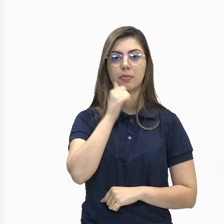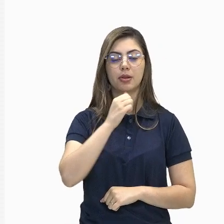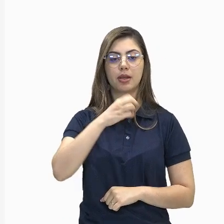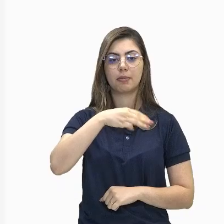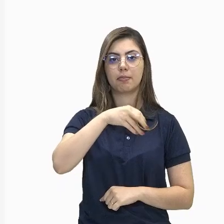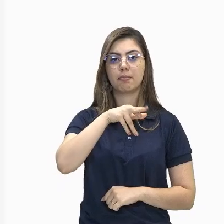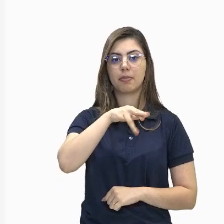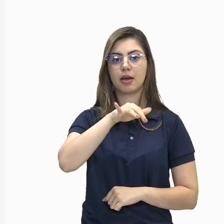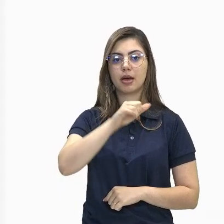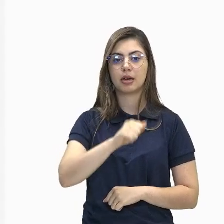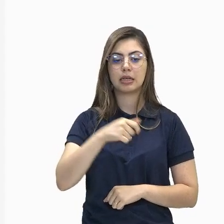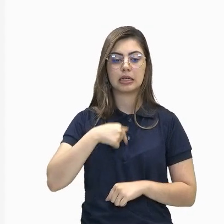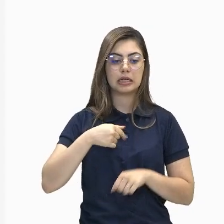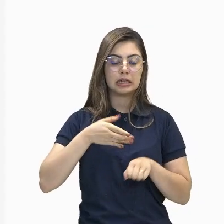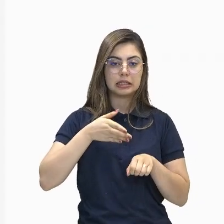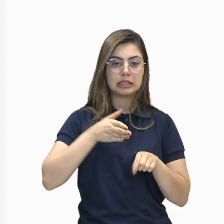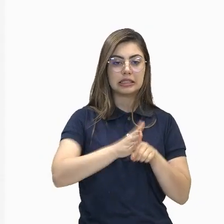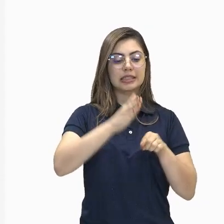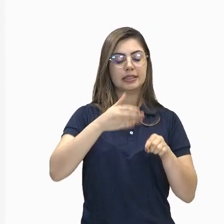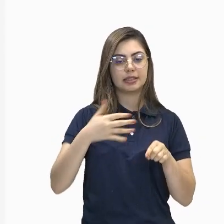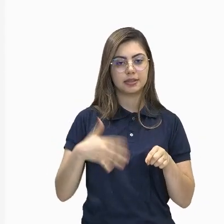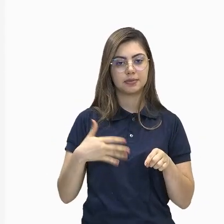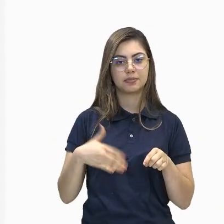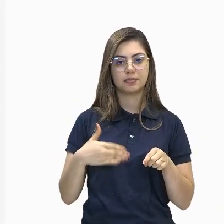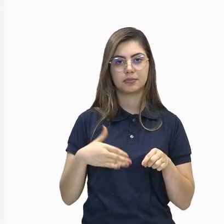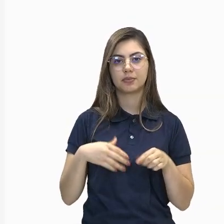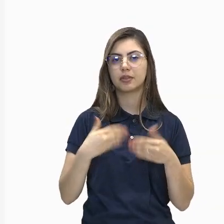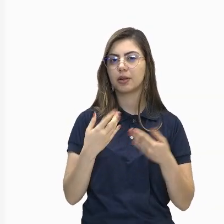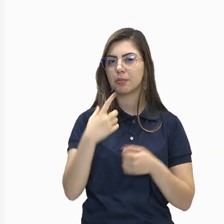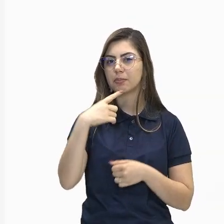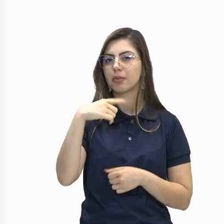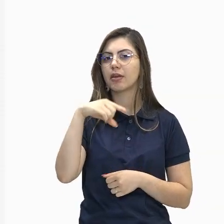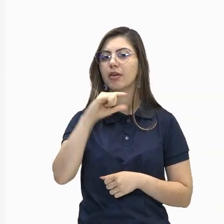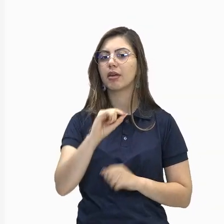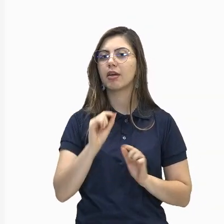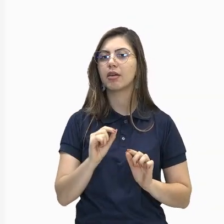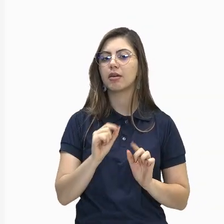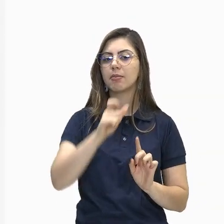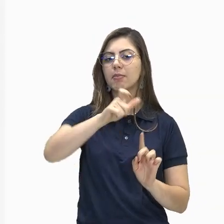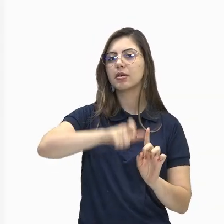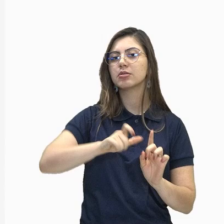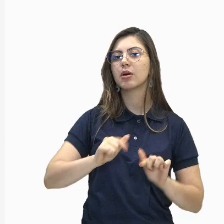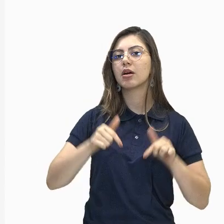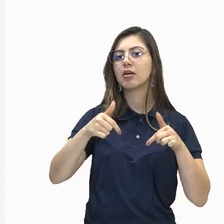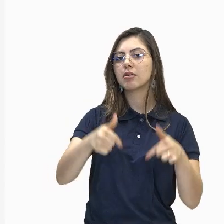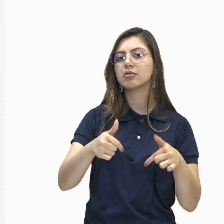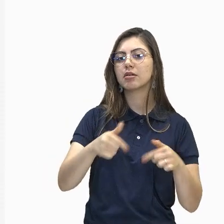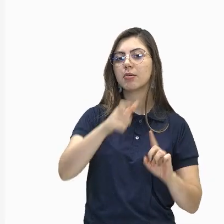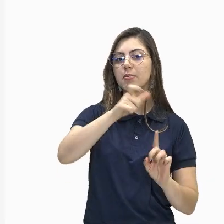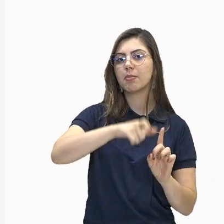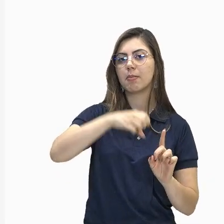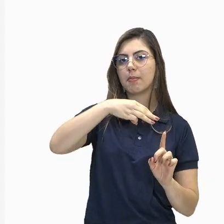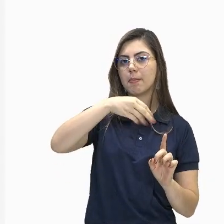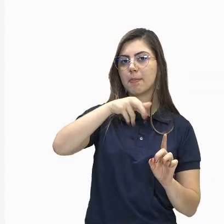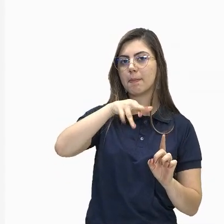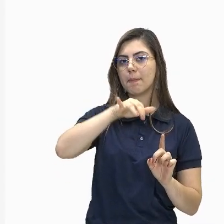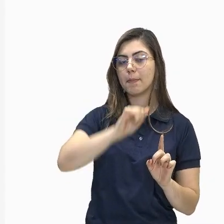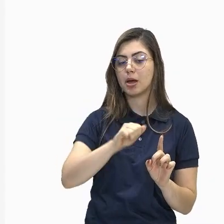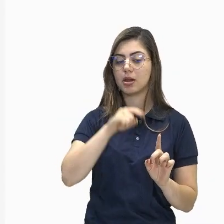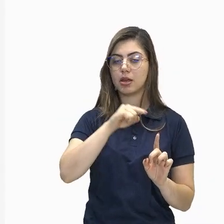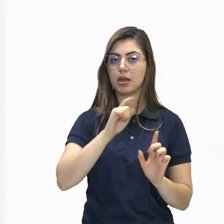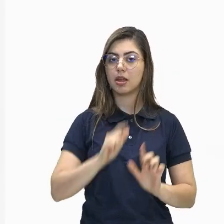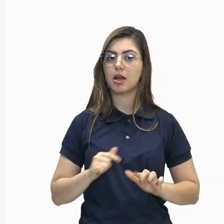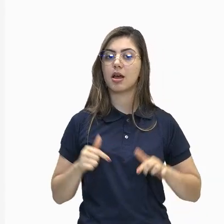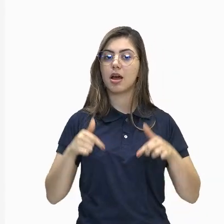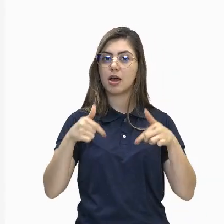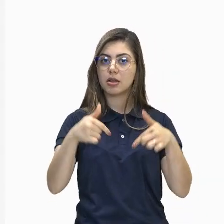se cortou com a faca. Observem, quem é o sujeito da oração? Maria. A Maria, ela realizou a ação